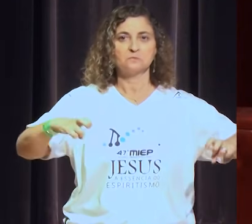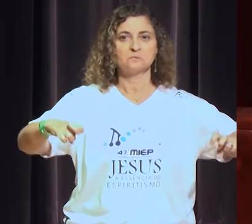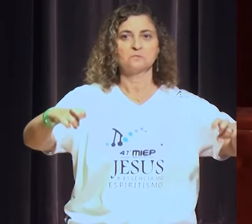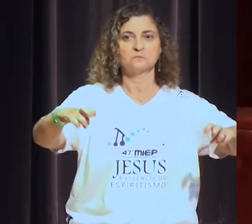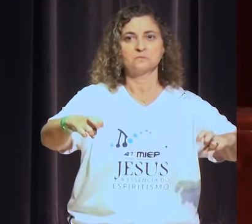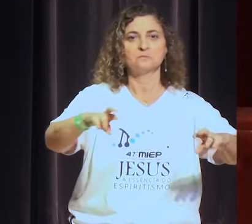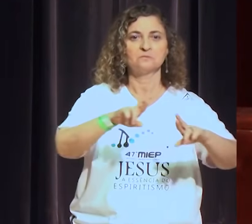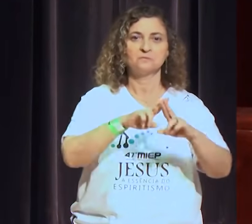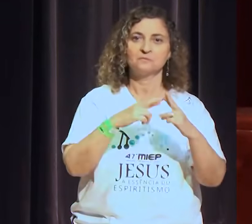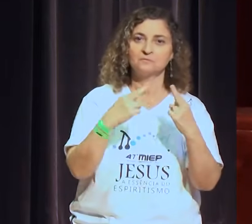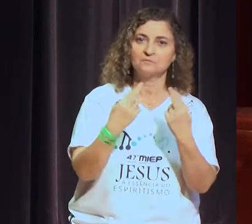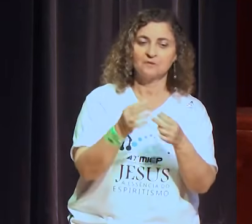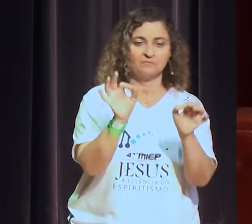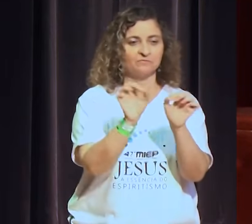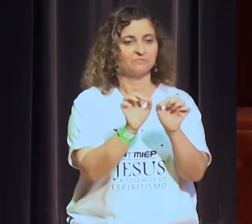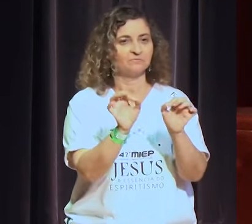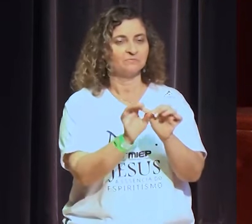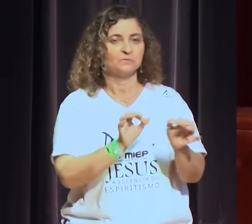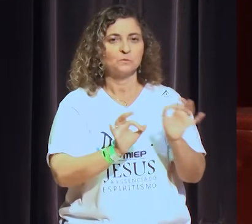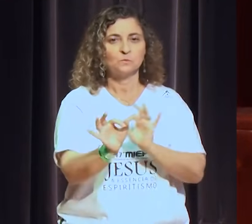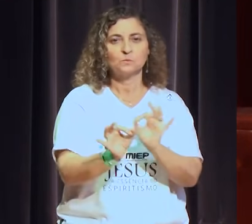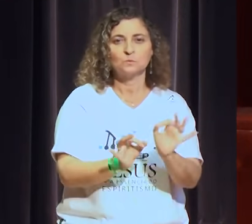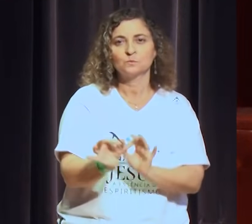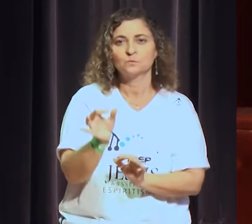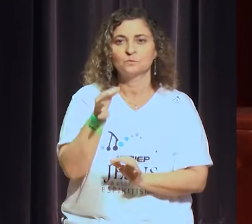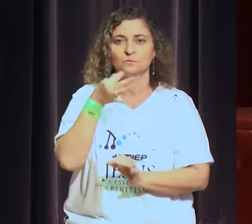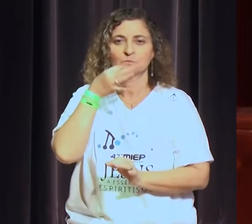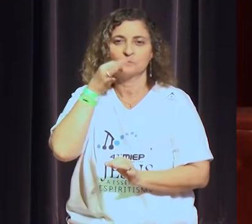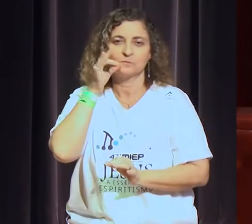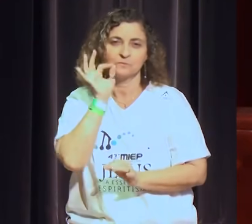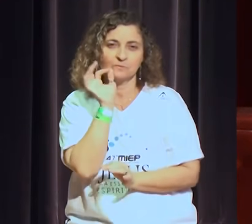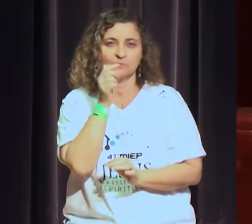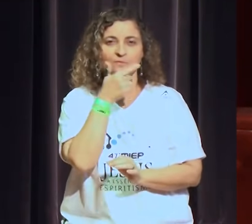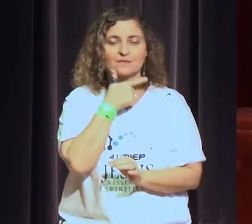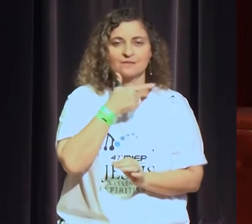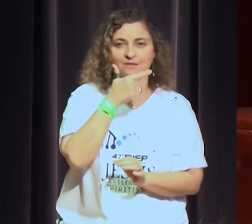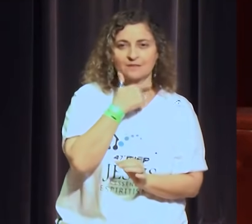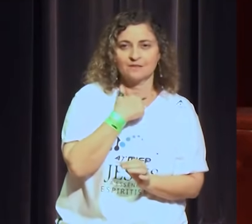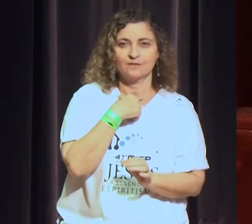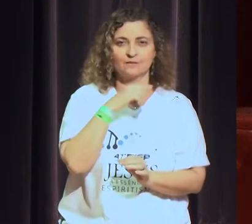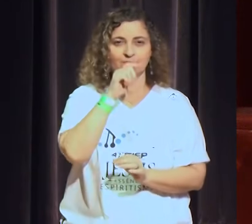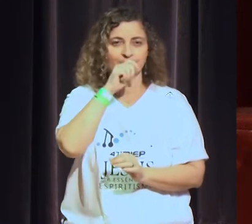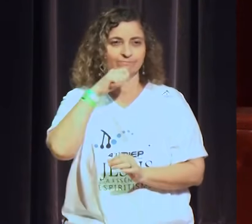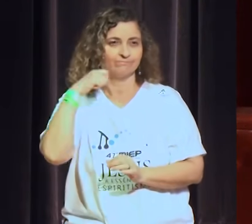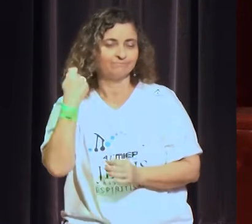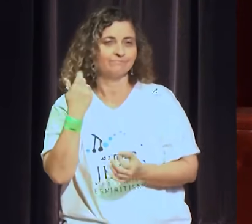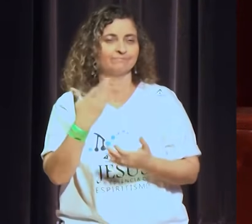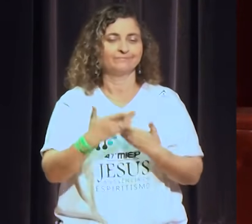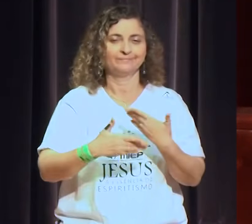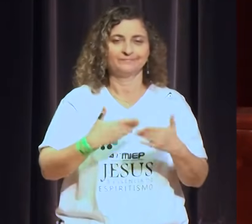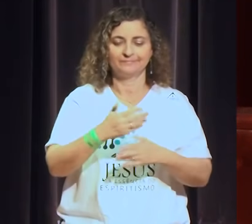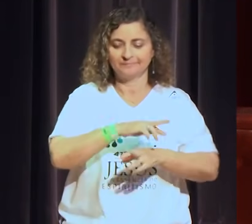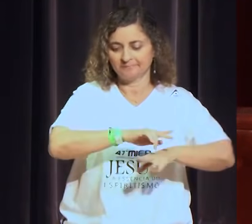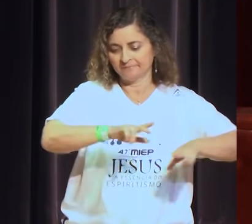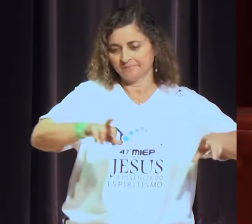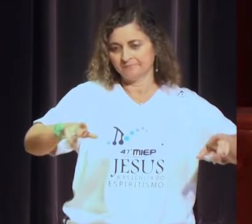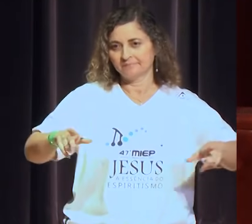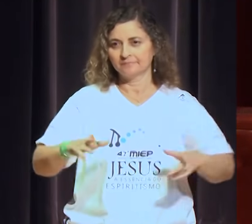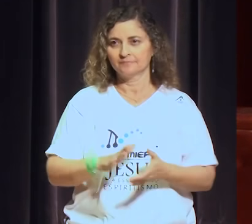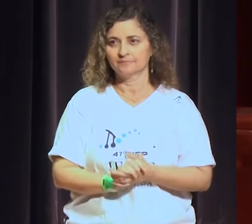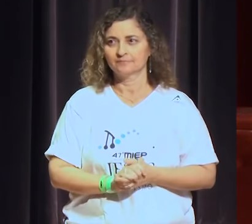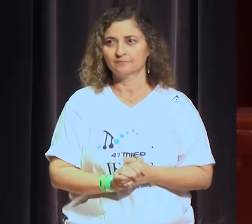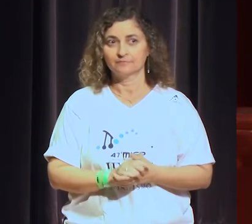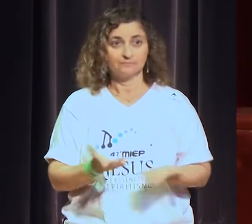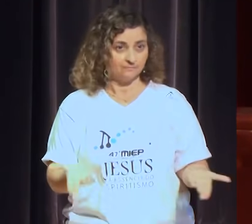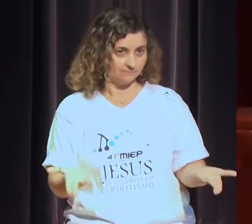Fomos lá na casa delas, reuniram todas, que eu fui com Arnaldo Rocha, aí fizeram café, sentamos, queijo Minas, café, pão de